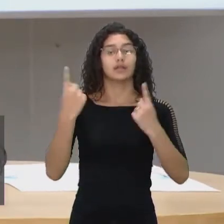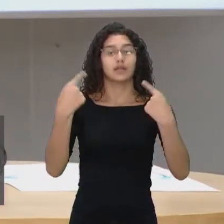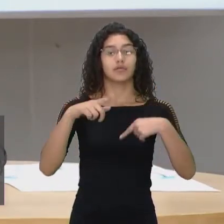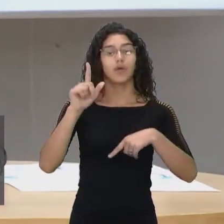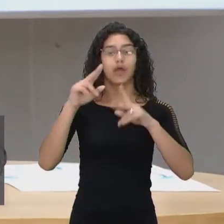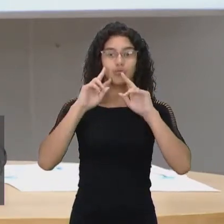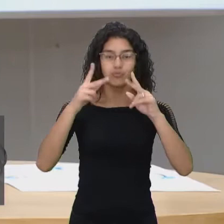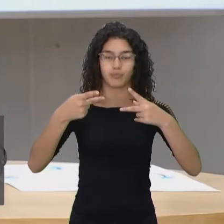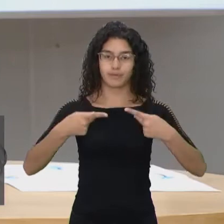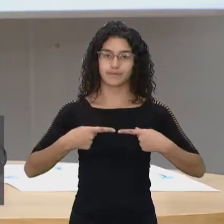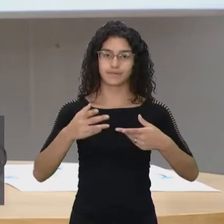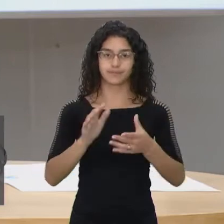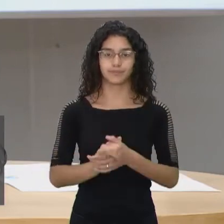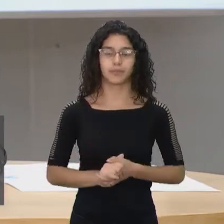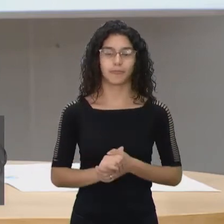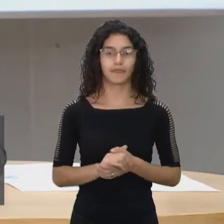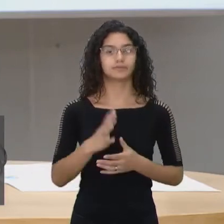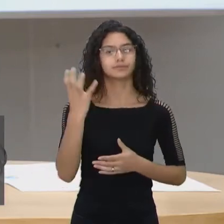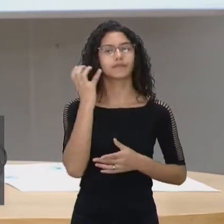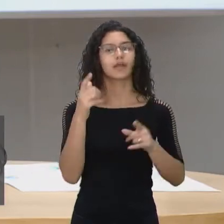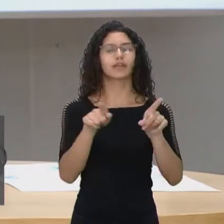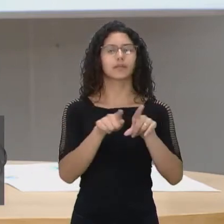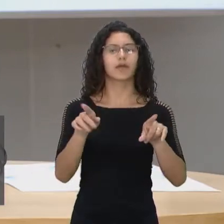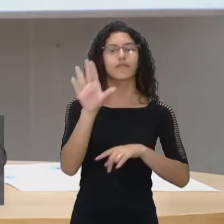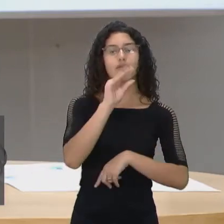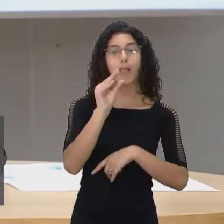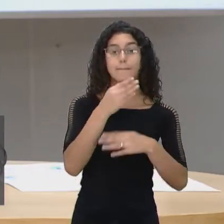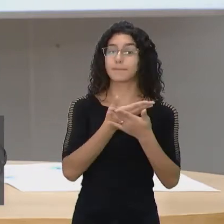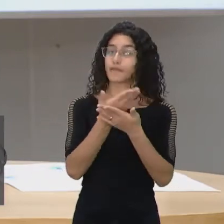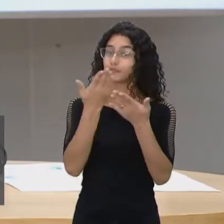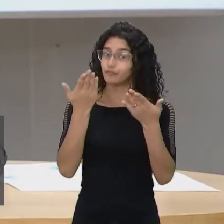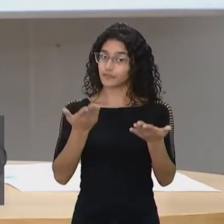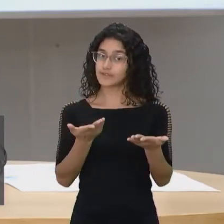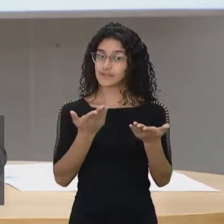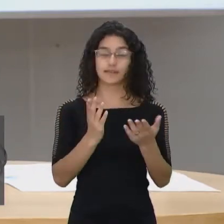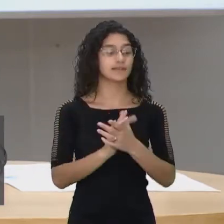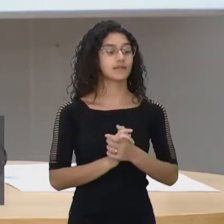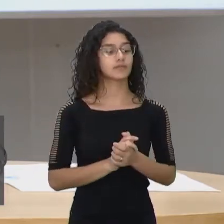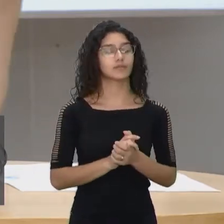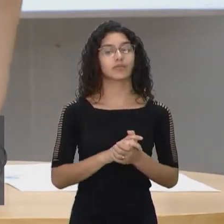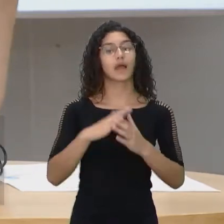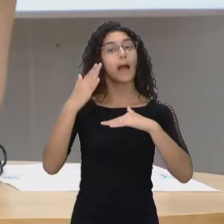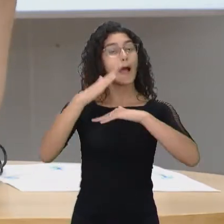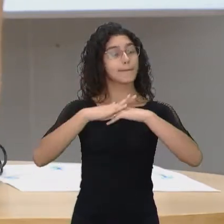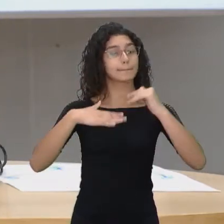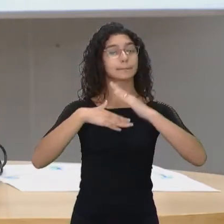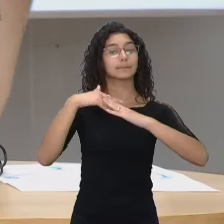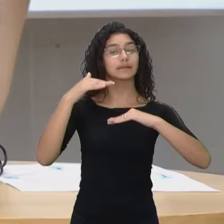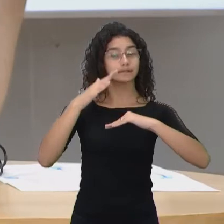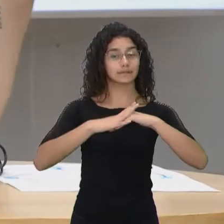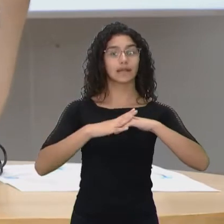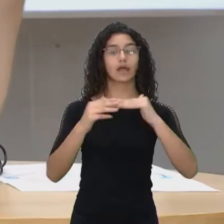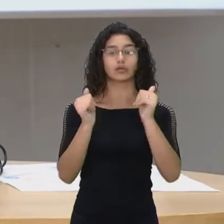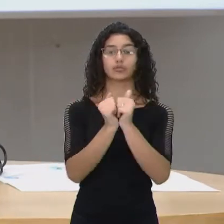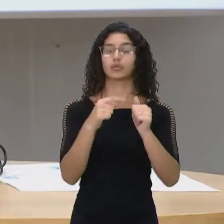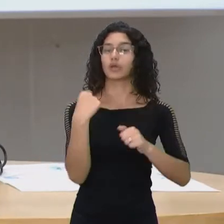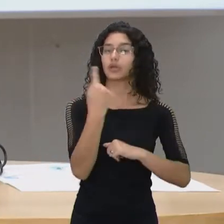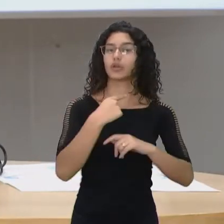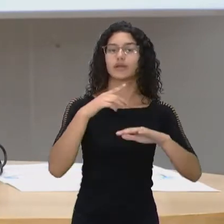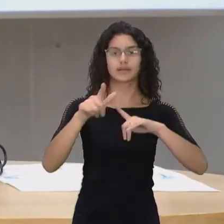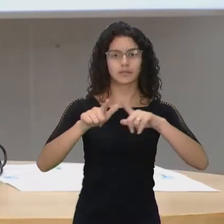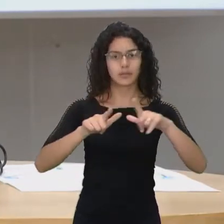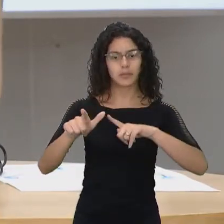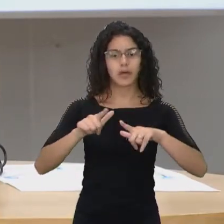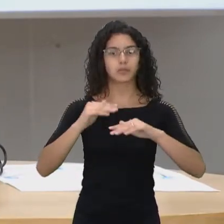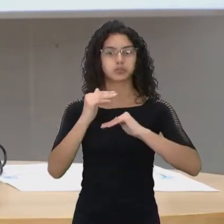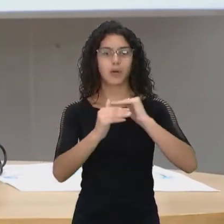Humanas. Beleza? E quero contar também para vocês, pessoal, a habilidade com a que nós trabalharemos